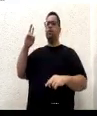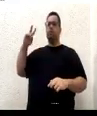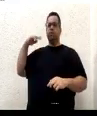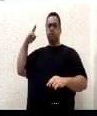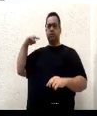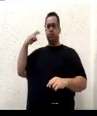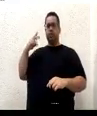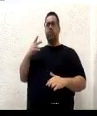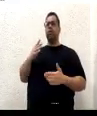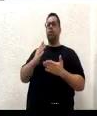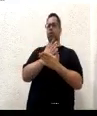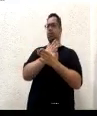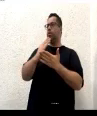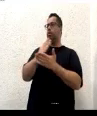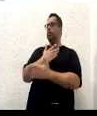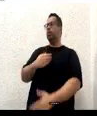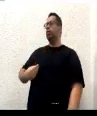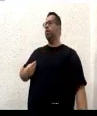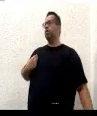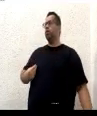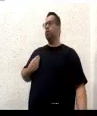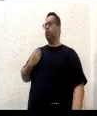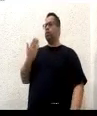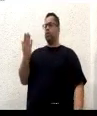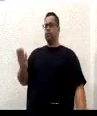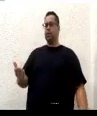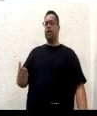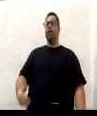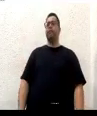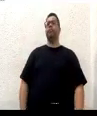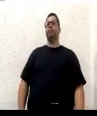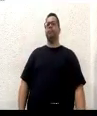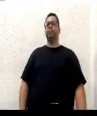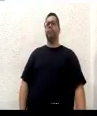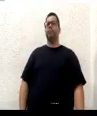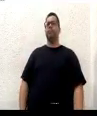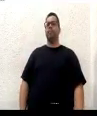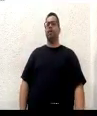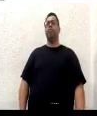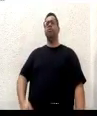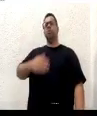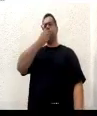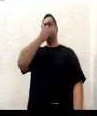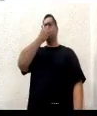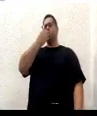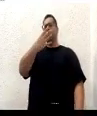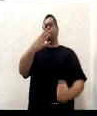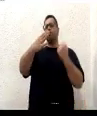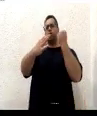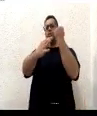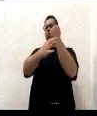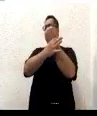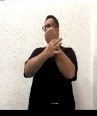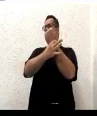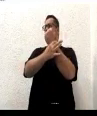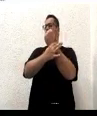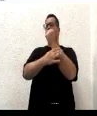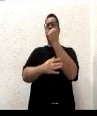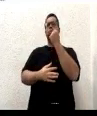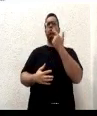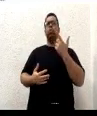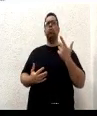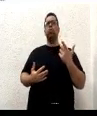o vereador Paulo, a vereadora Mariana. Foi muito seguro, eu vi que não teve... Se teve algum problema, foi